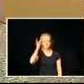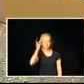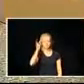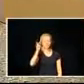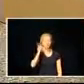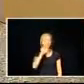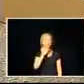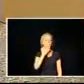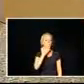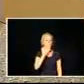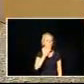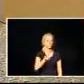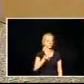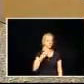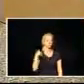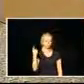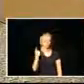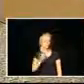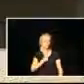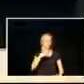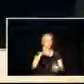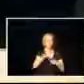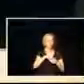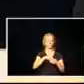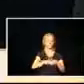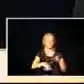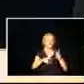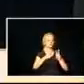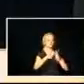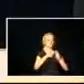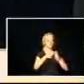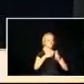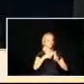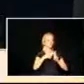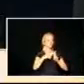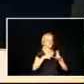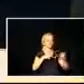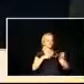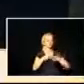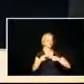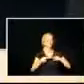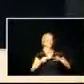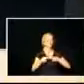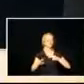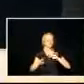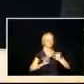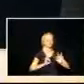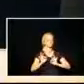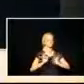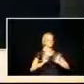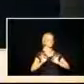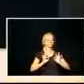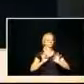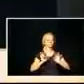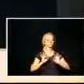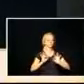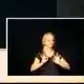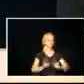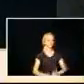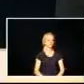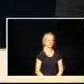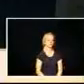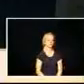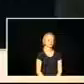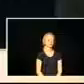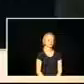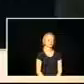que possamos votar em segunda discussão esse projeto também. Então, já desde já, o